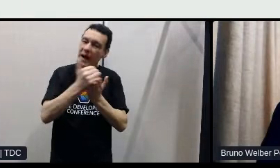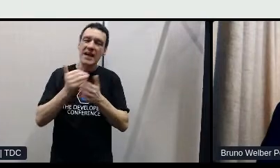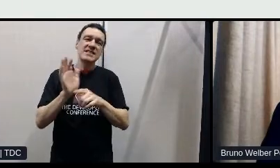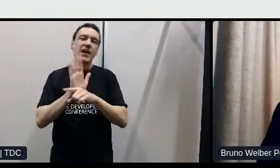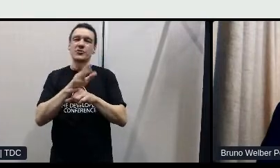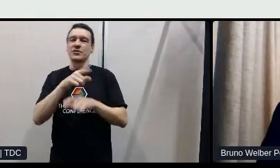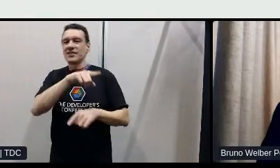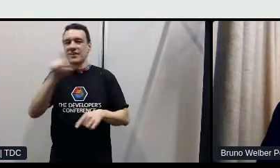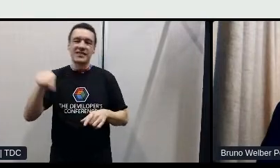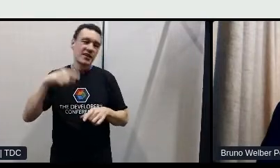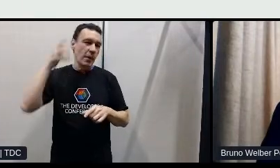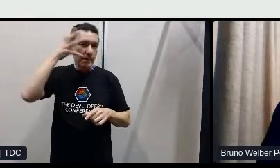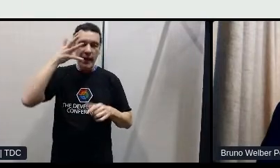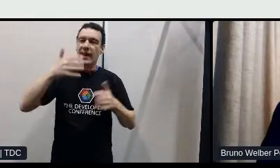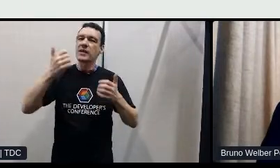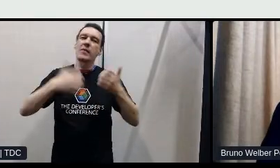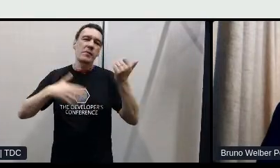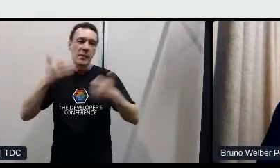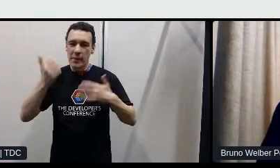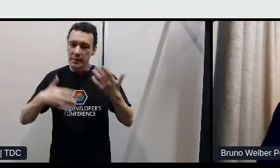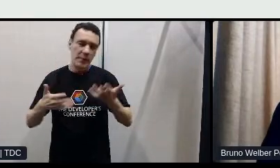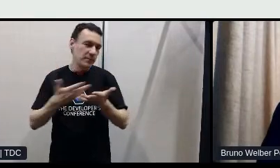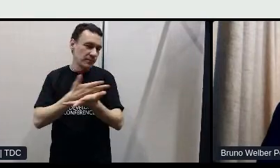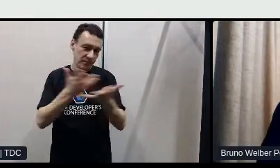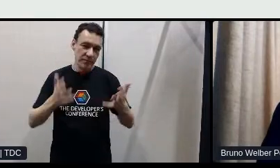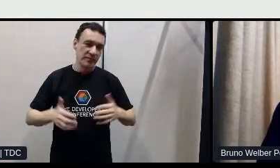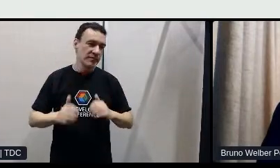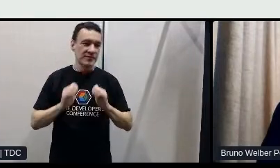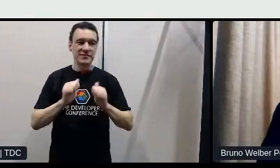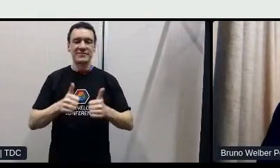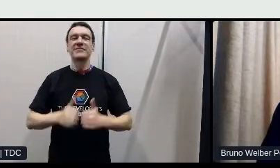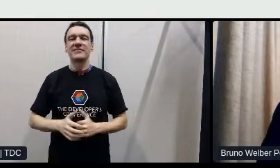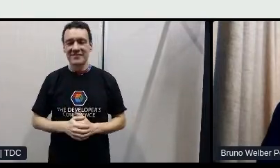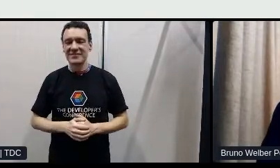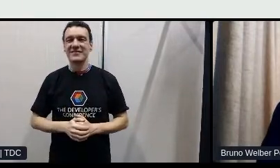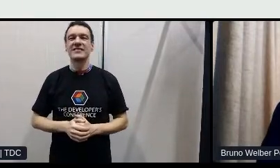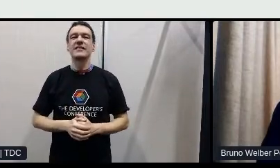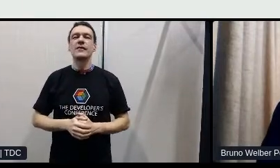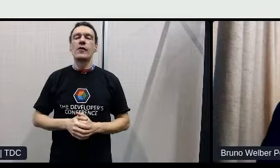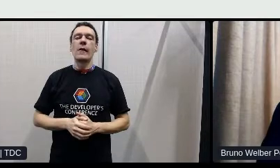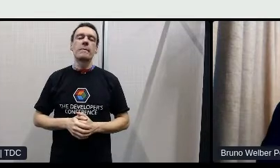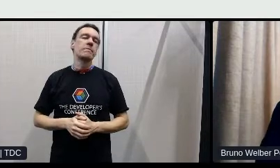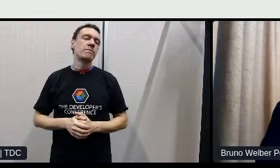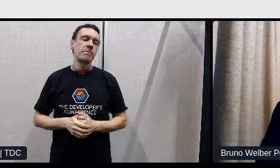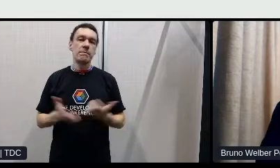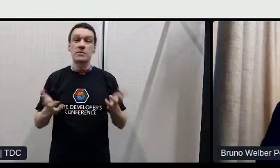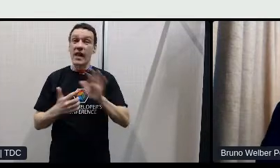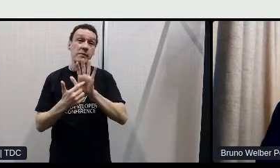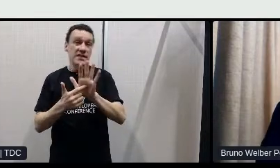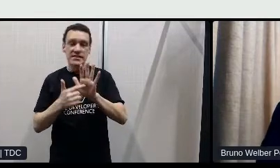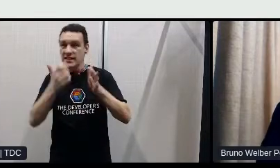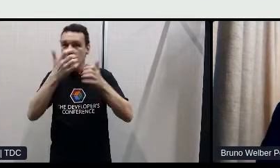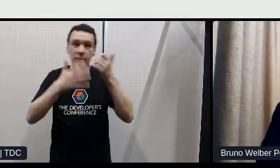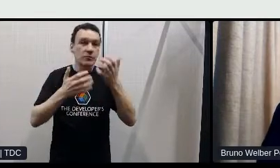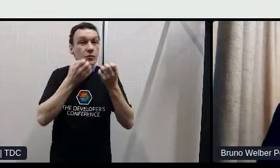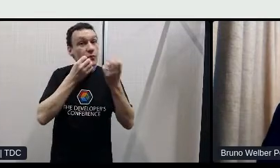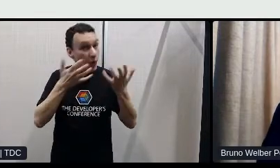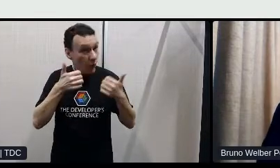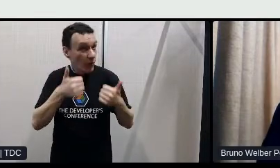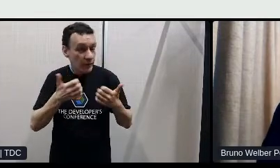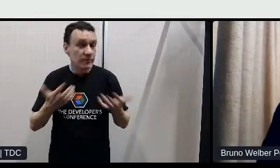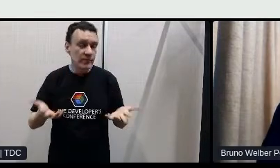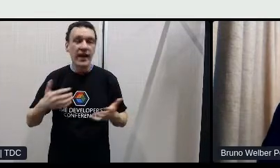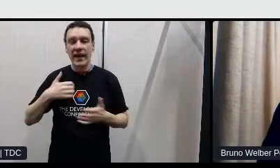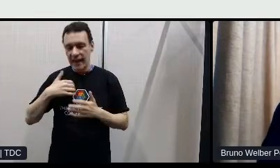prazer de apresentar para vocês, fazer essa palestra, fazer essa apresentação desse conteúdo que eu